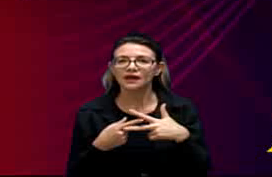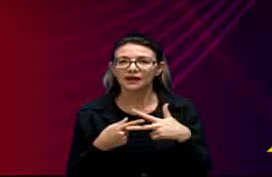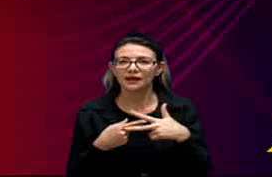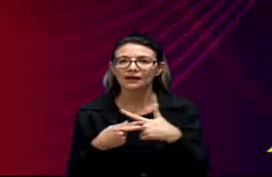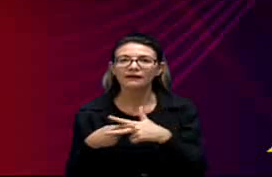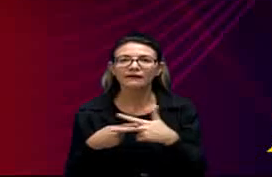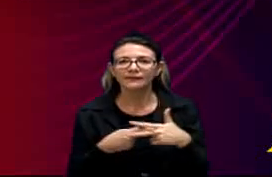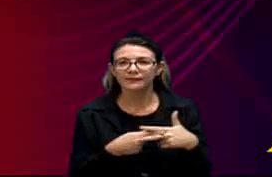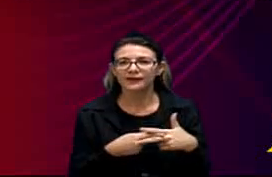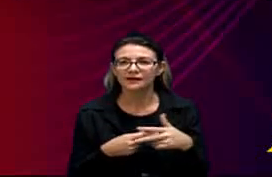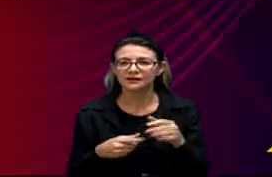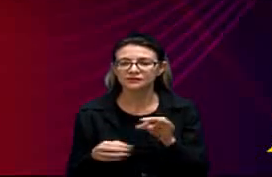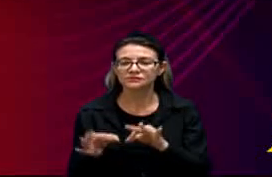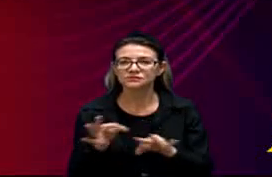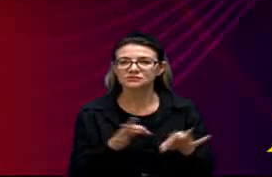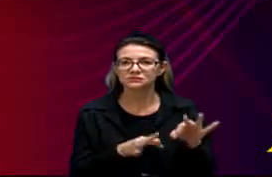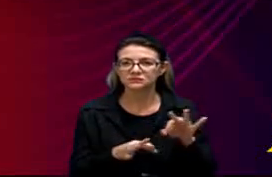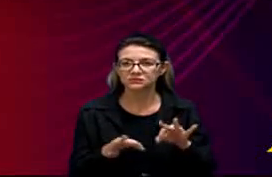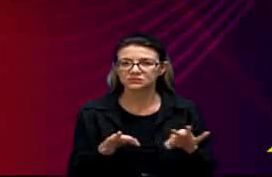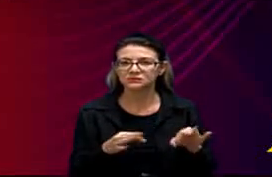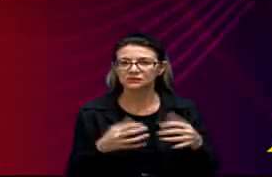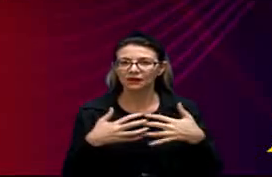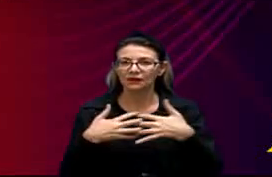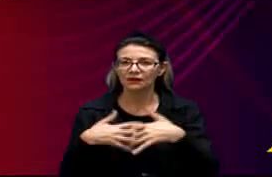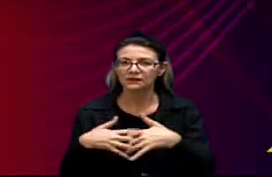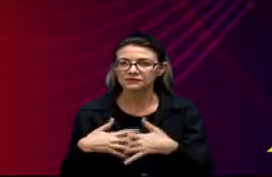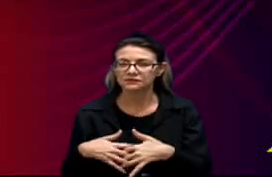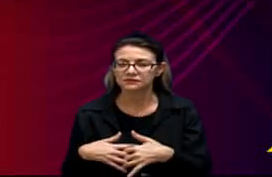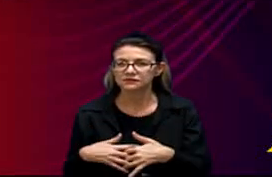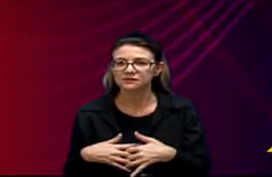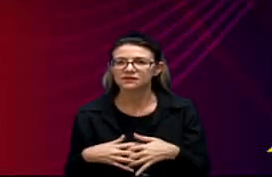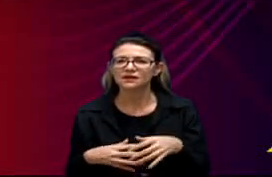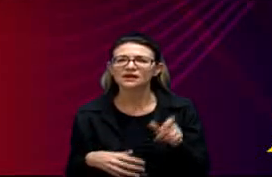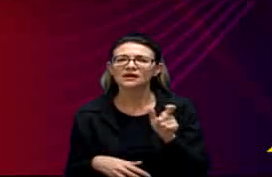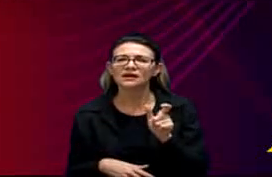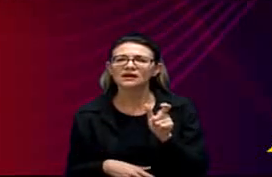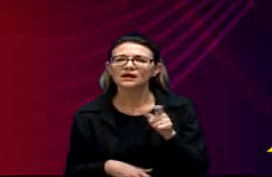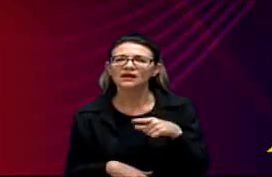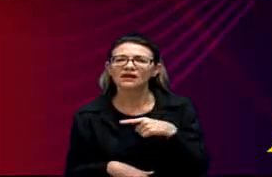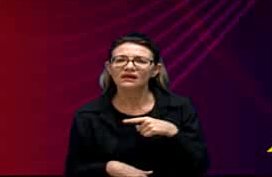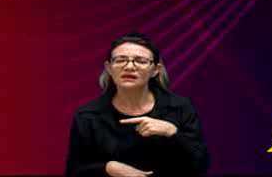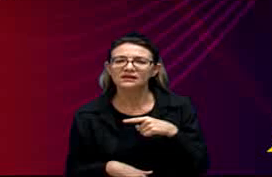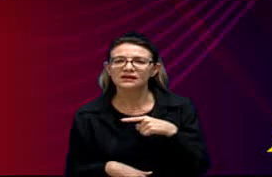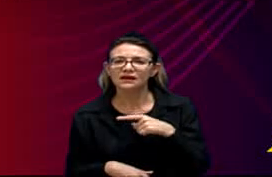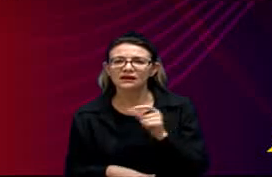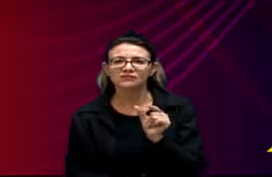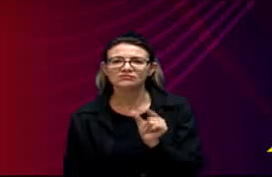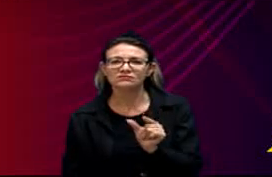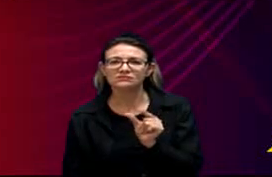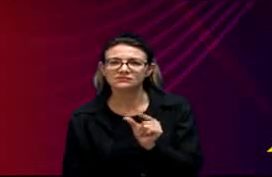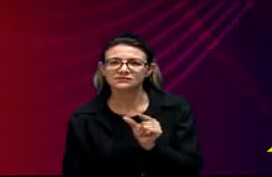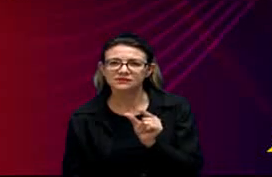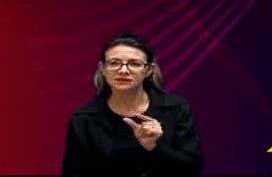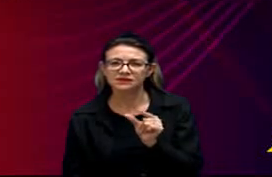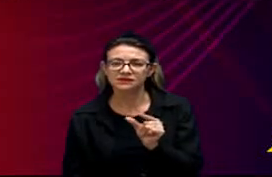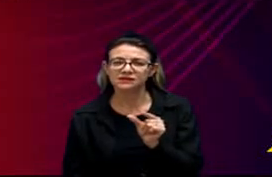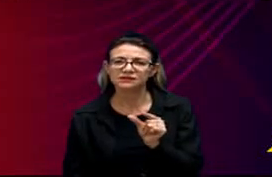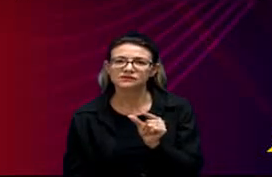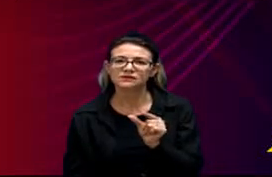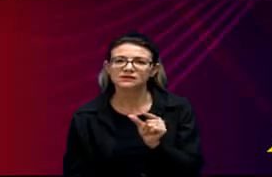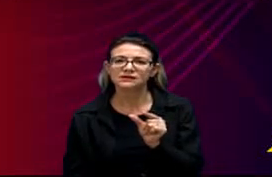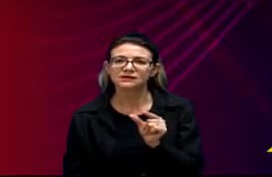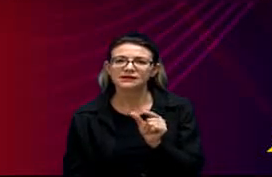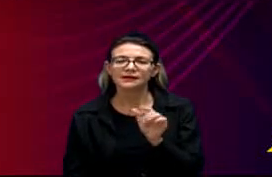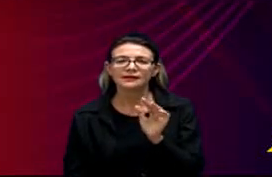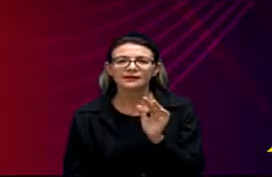que é o decibelímetro acho que tá a palavra é um aparelhinho que é necessário é barato Mas sabe